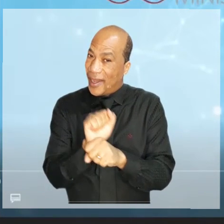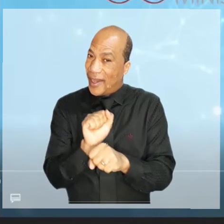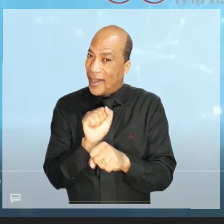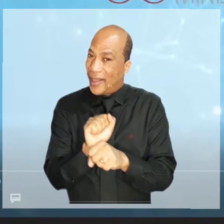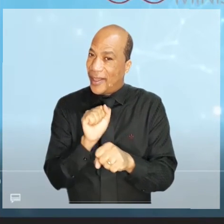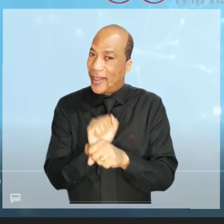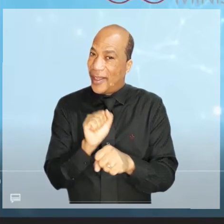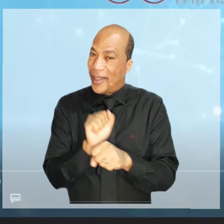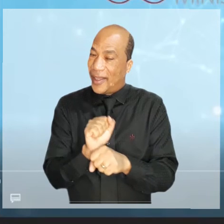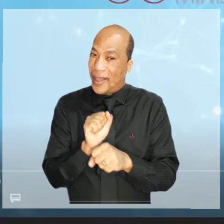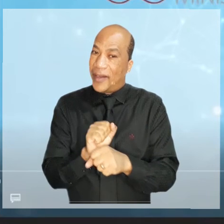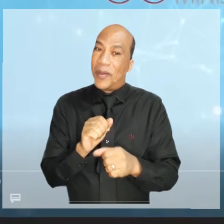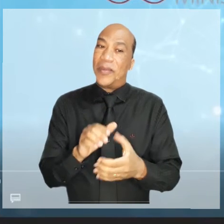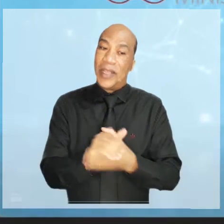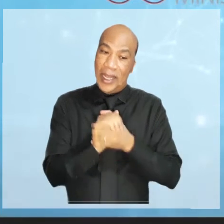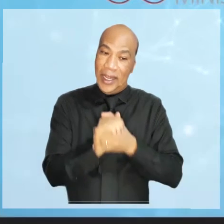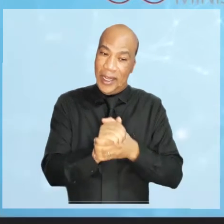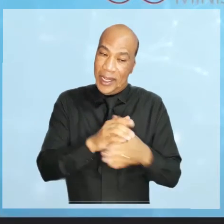surpresa.